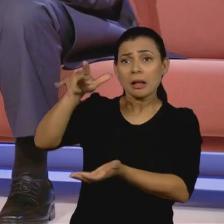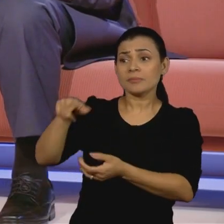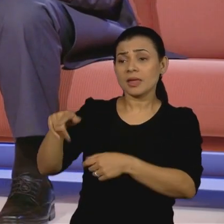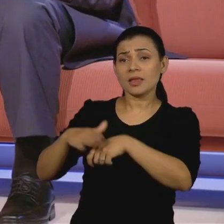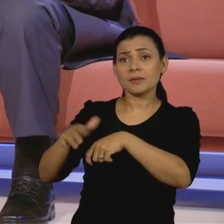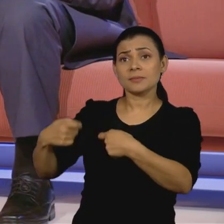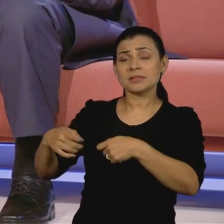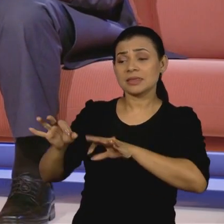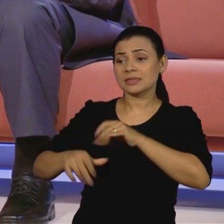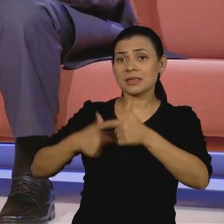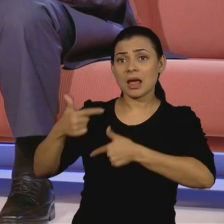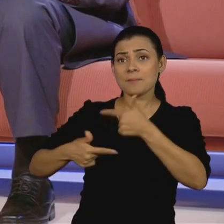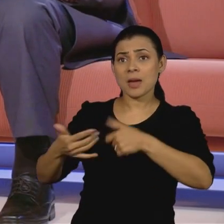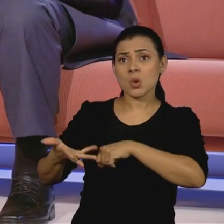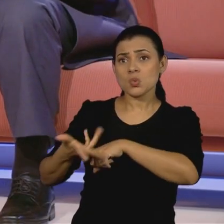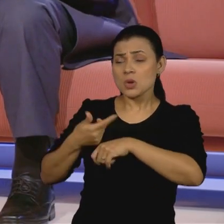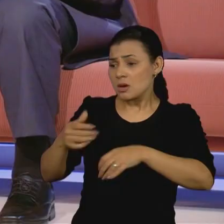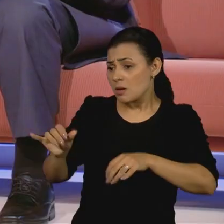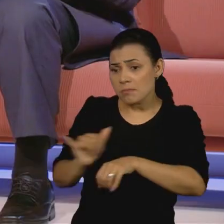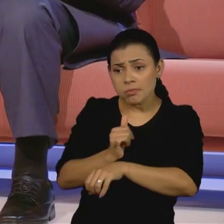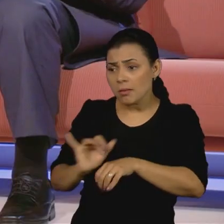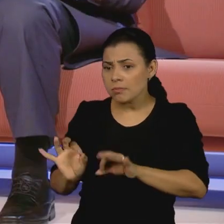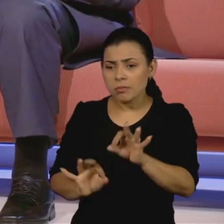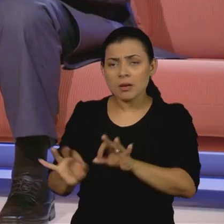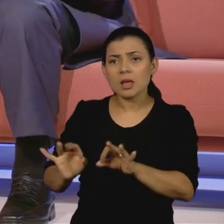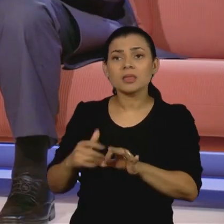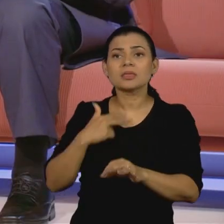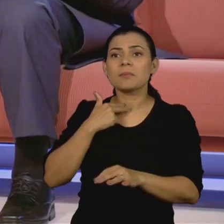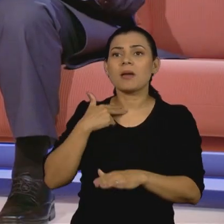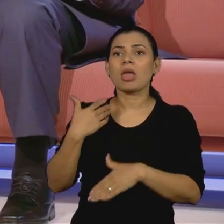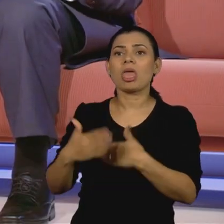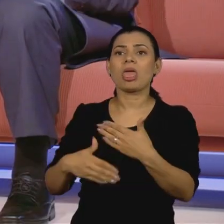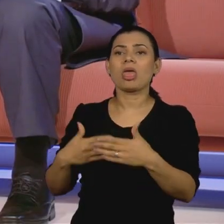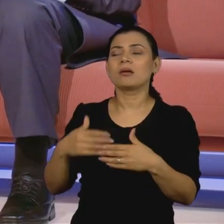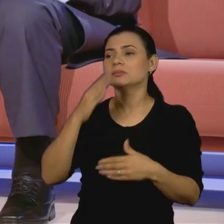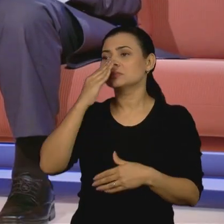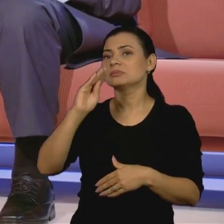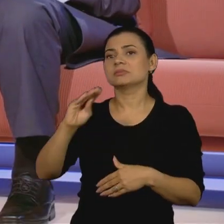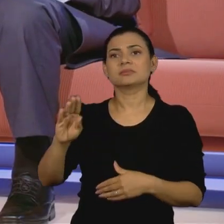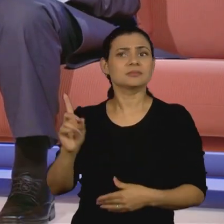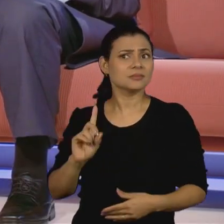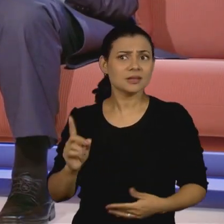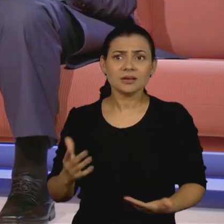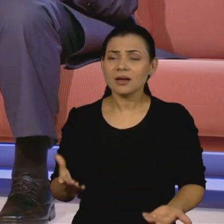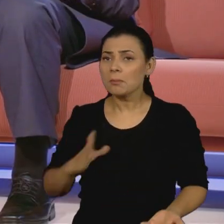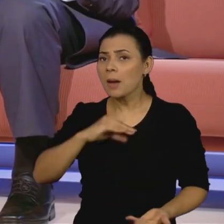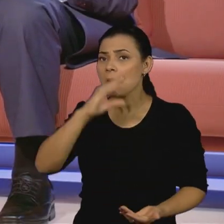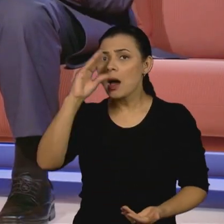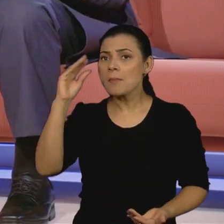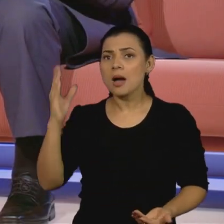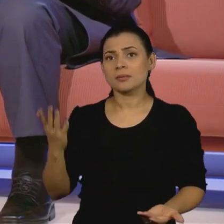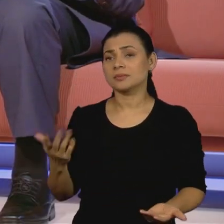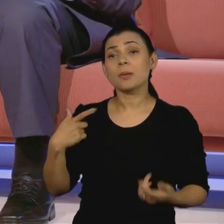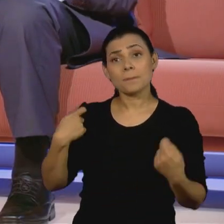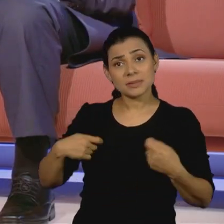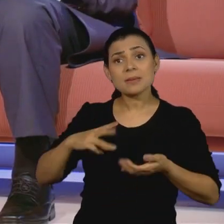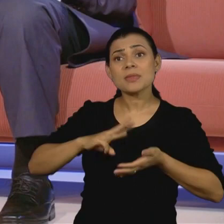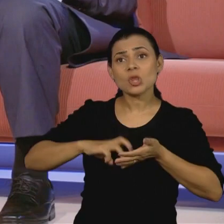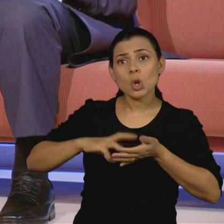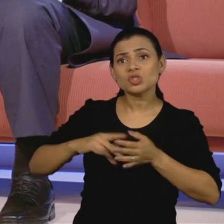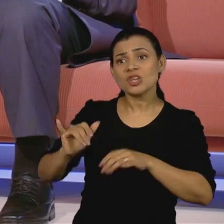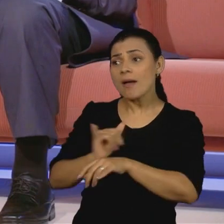dinâmica de trabalho eficiente. Ele não pode mais fazer aquilo completamente a esmo, sem nenhum método, sem